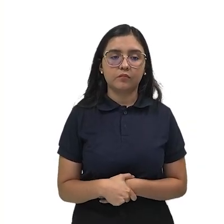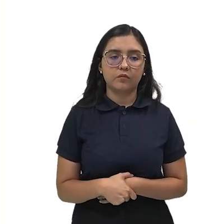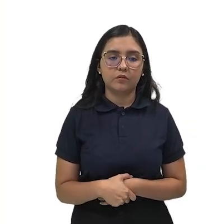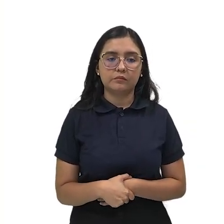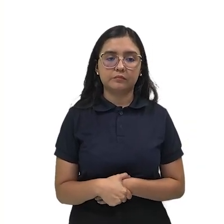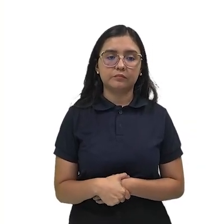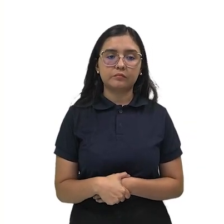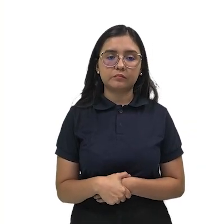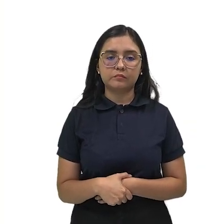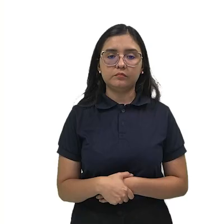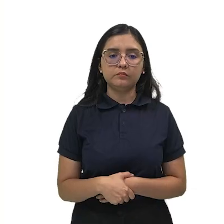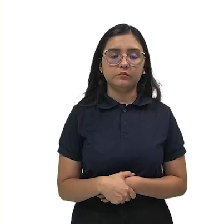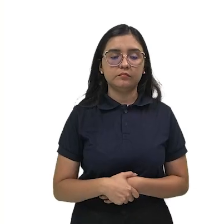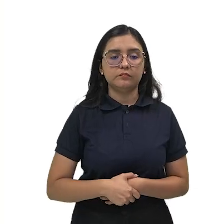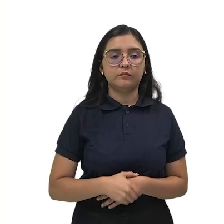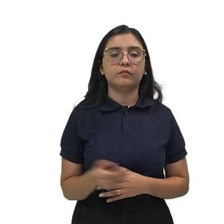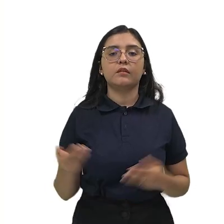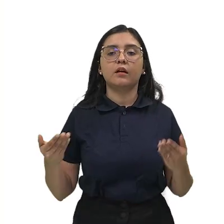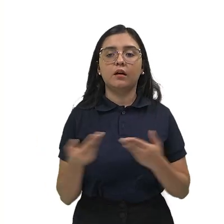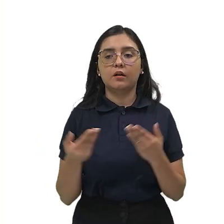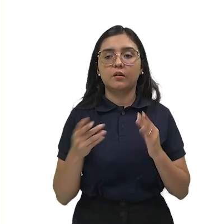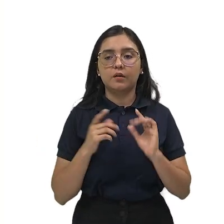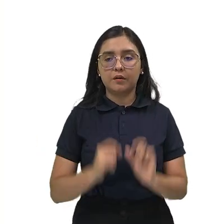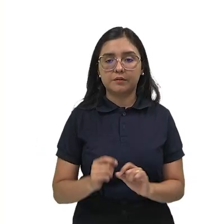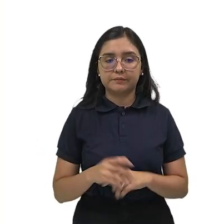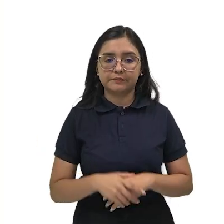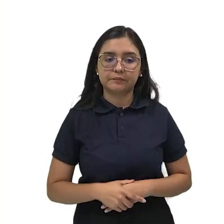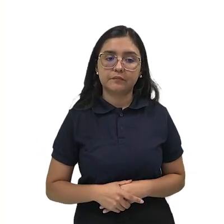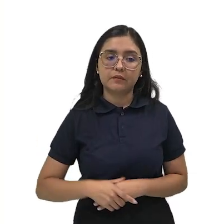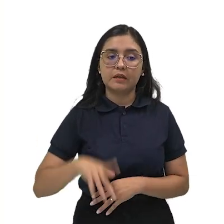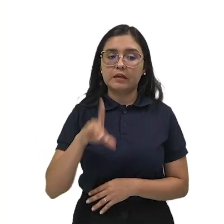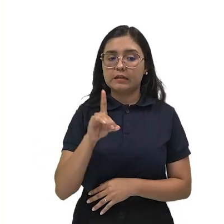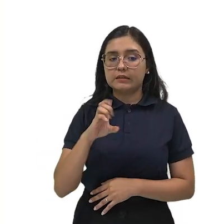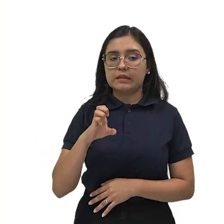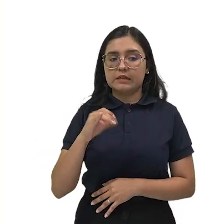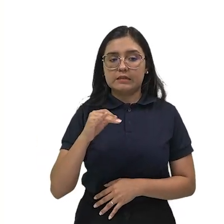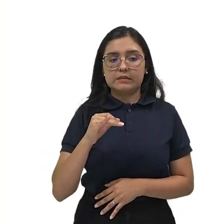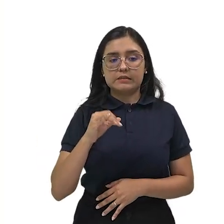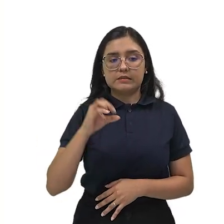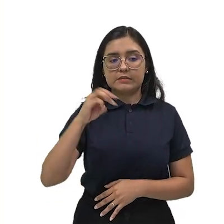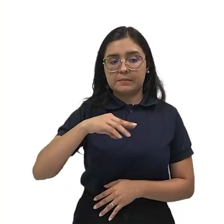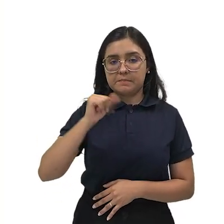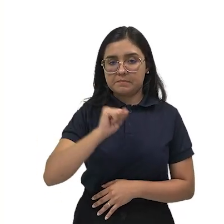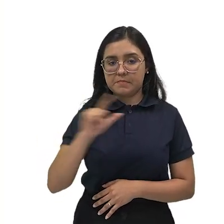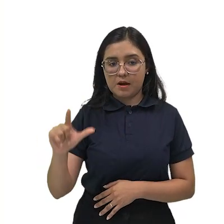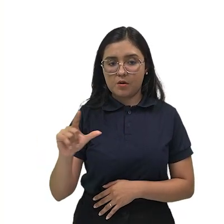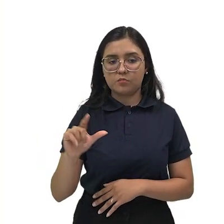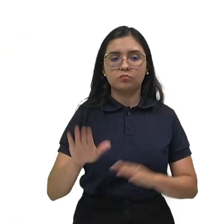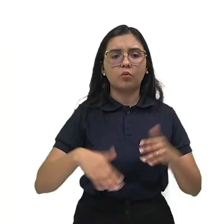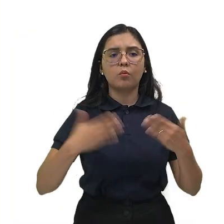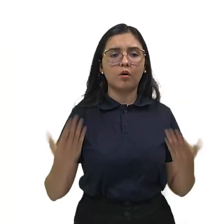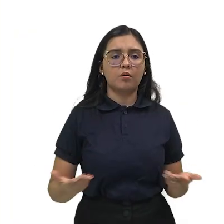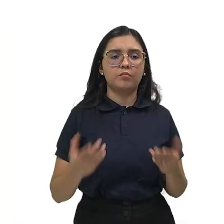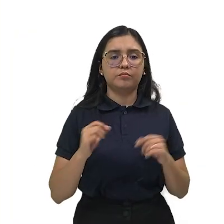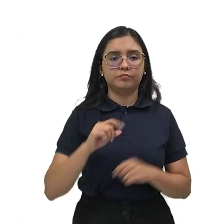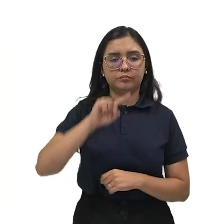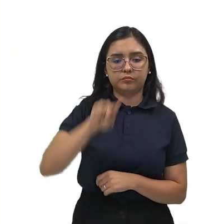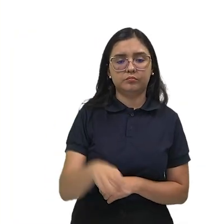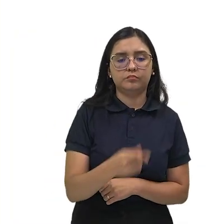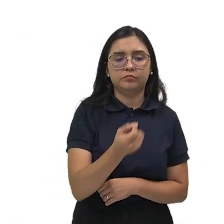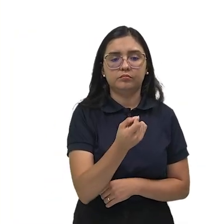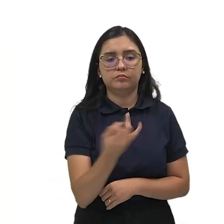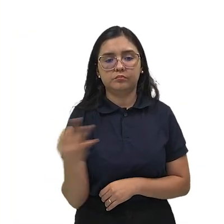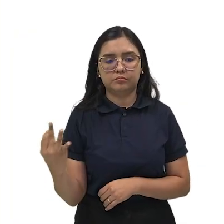Muito bem. Então, agora vamos para a parte decimal. A parte